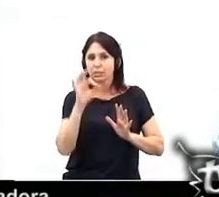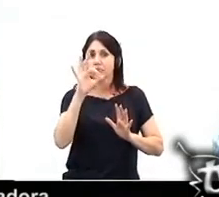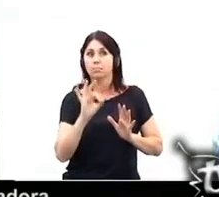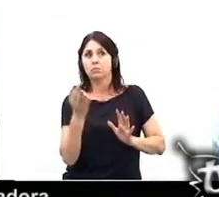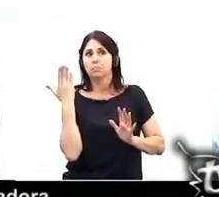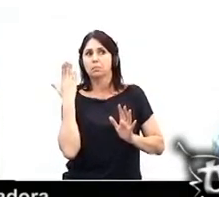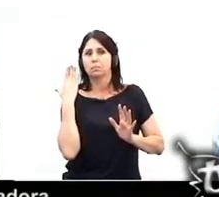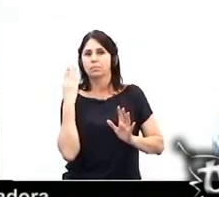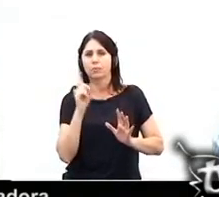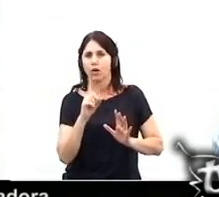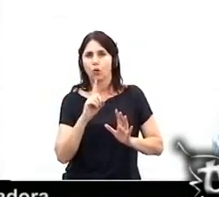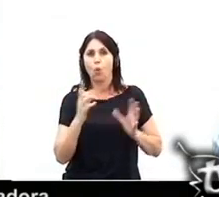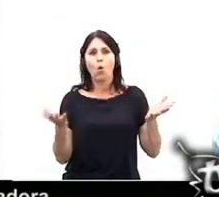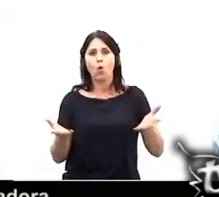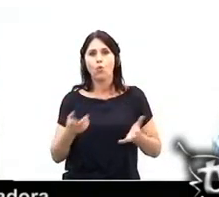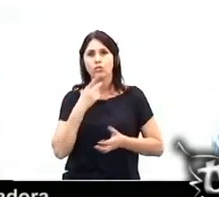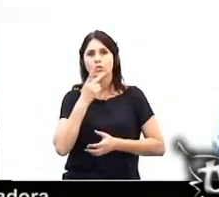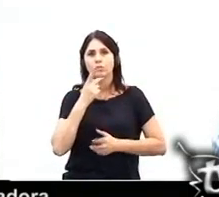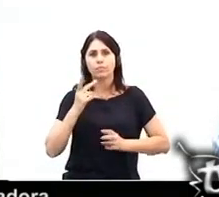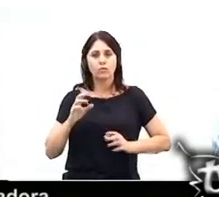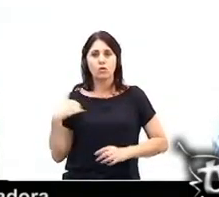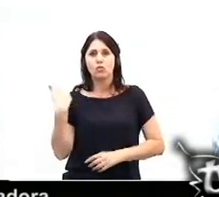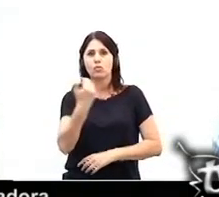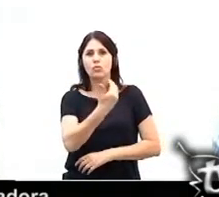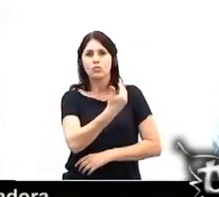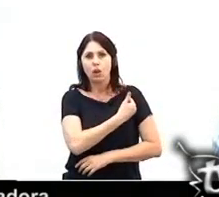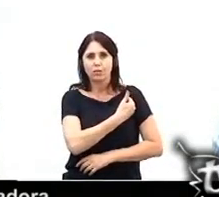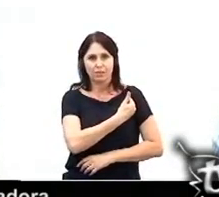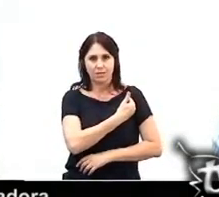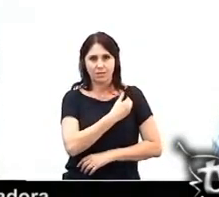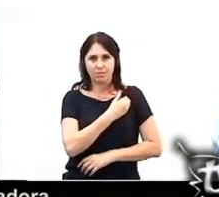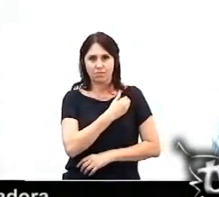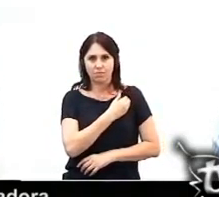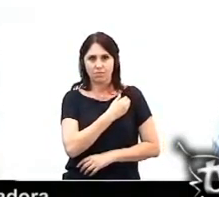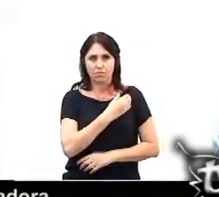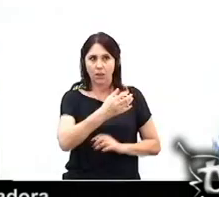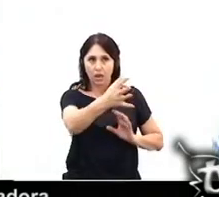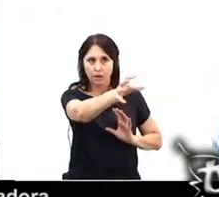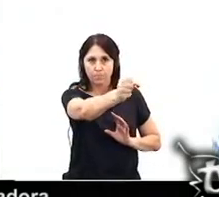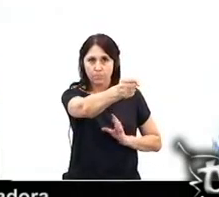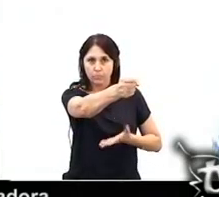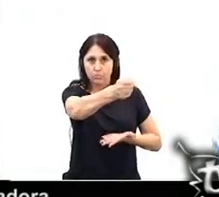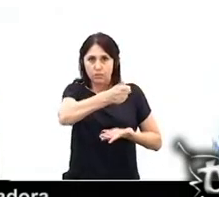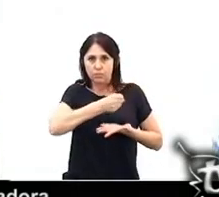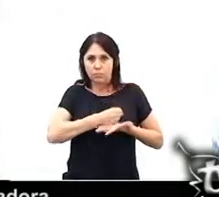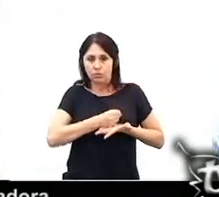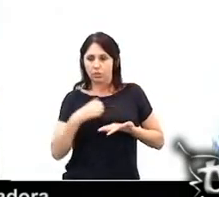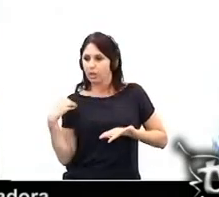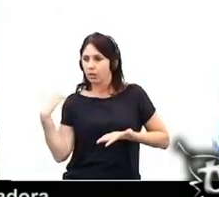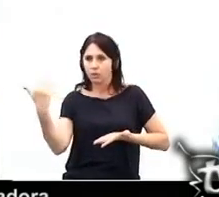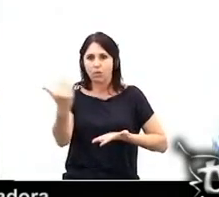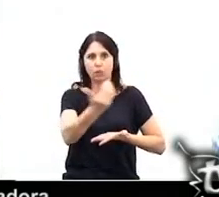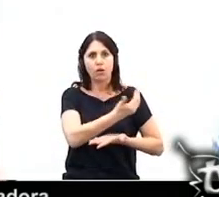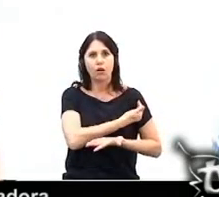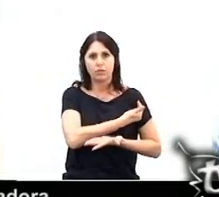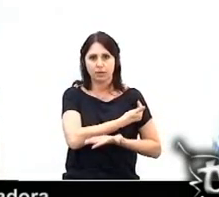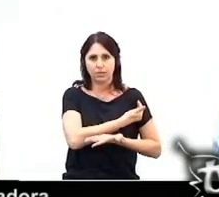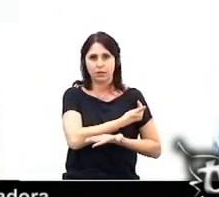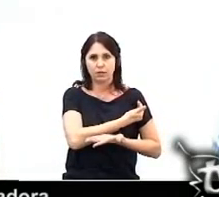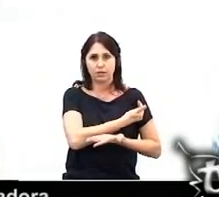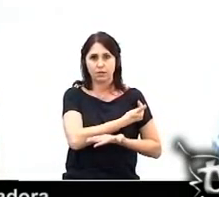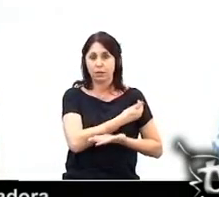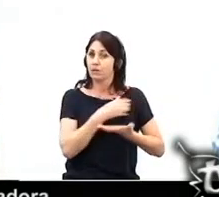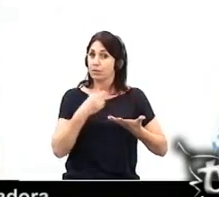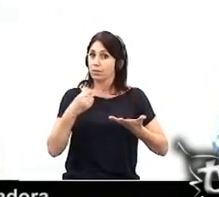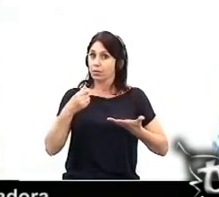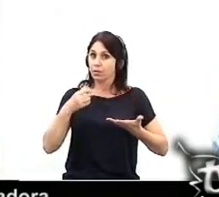aleijadinho, eram lá, né? E eram dados nomes. Hoje não, hoje somos nós.